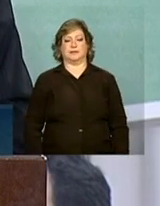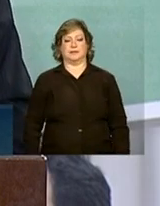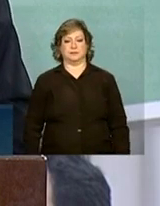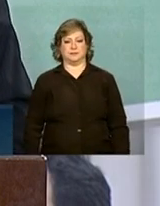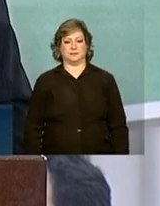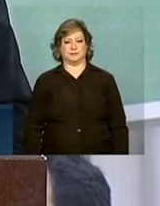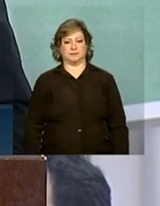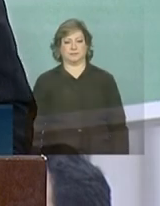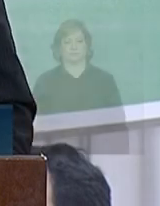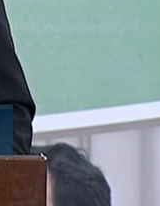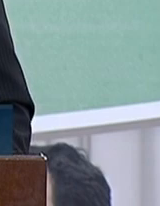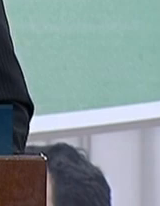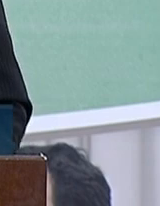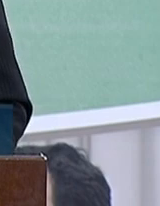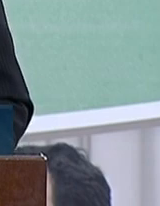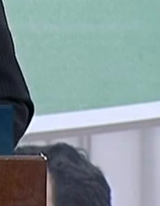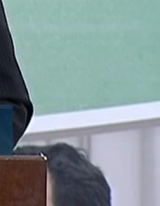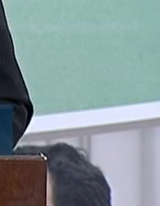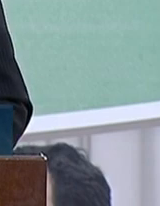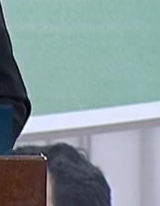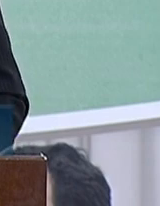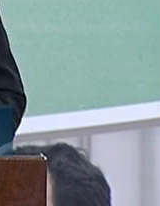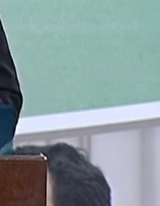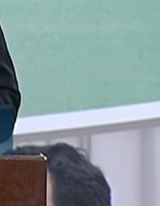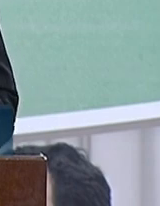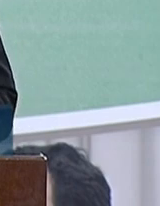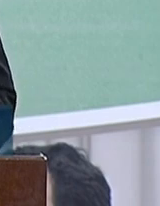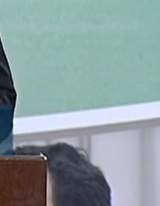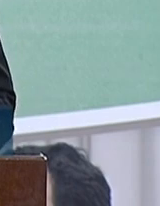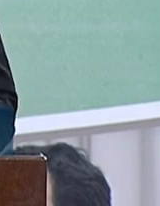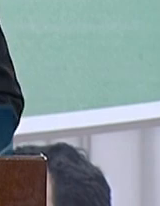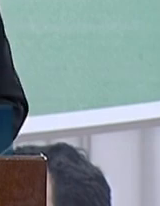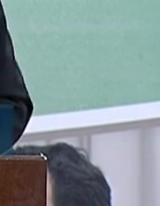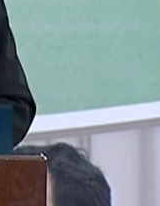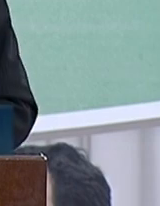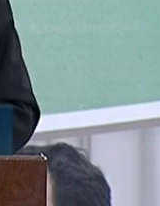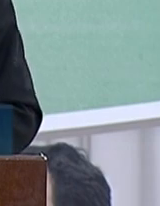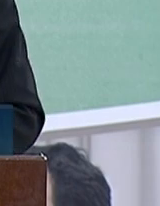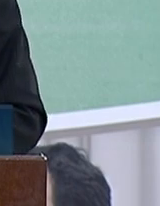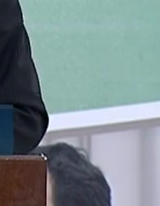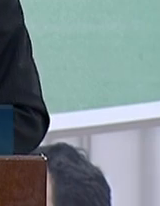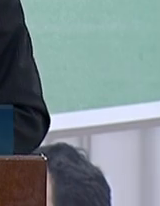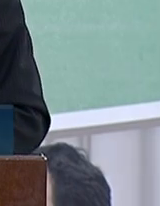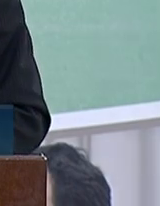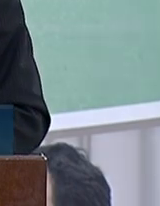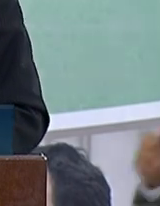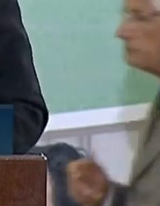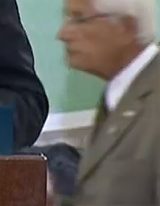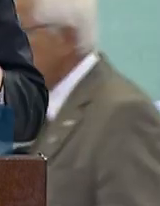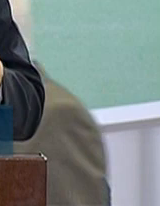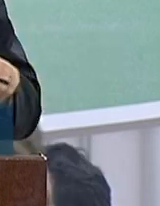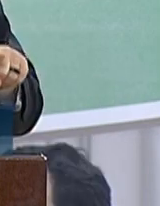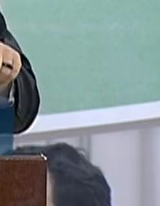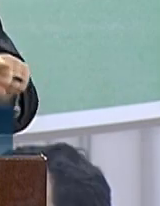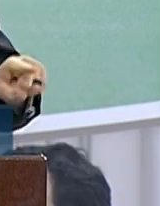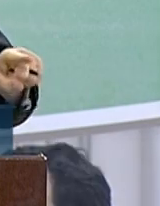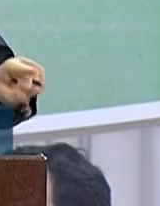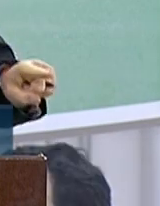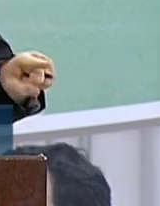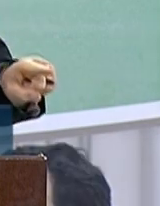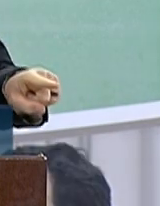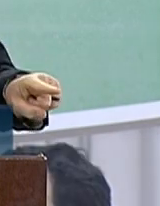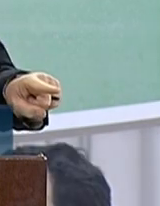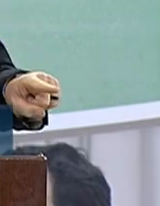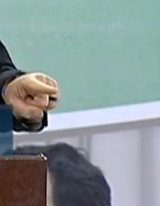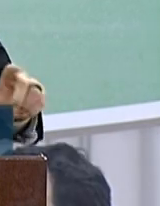o reconhecimento, a valorização e a formação dos preceptores na saúde pública, daqueles profissionais